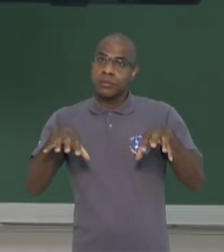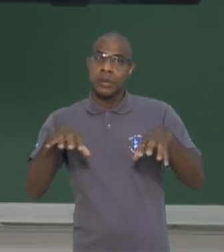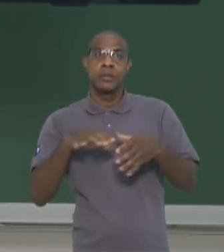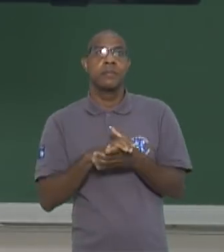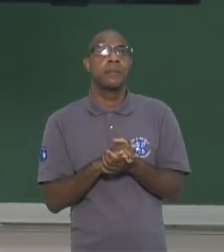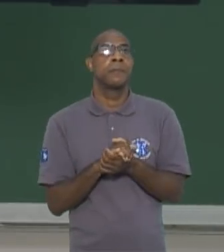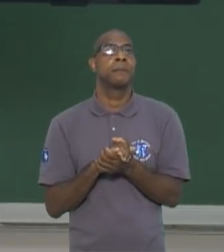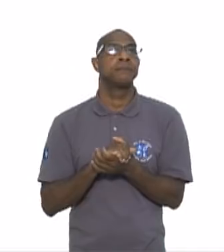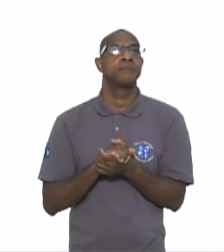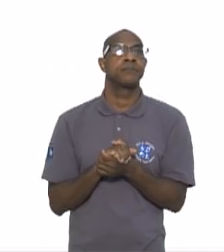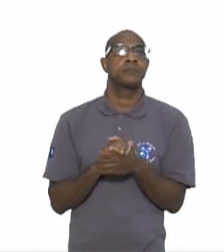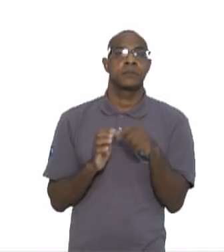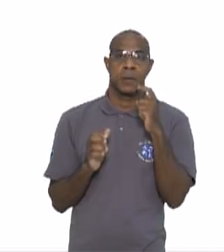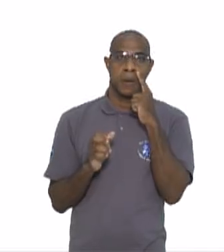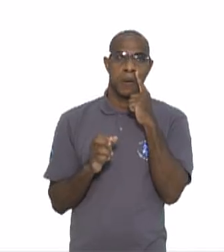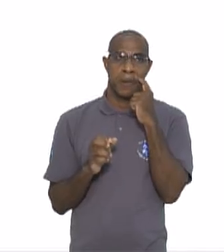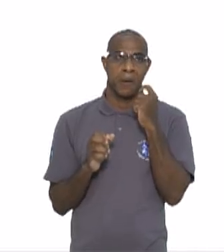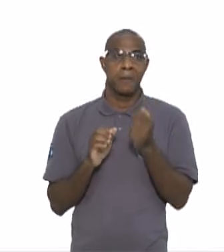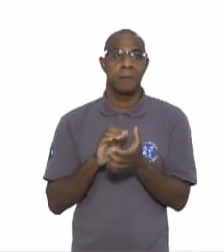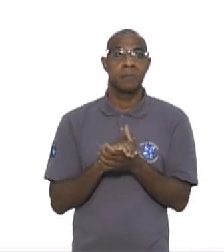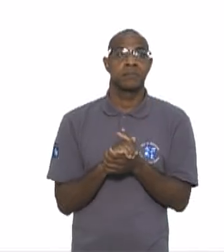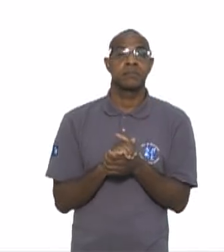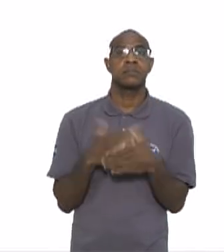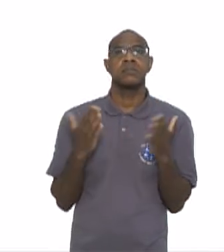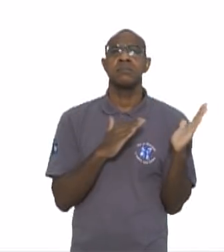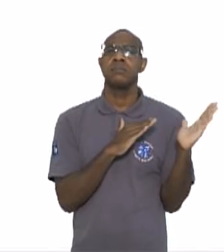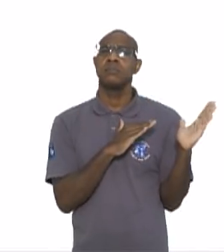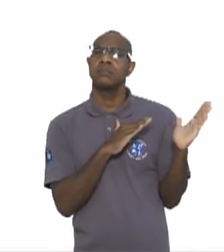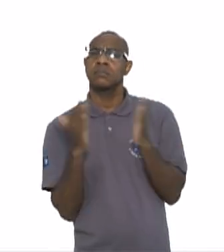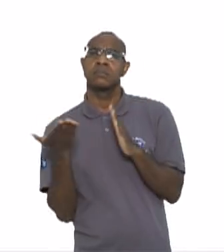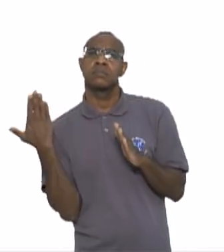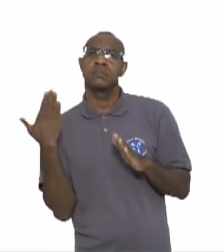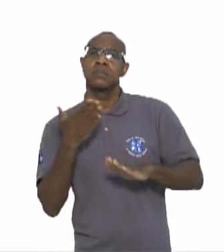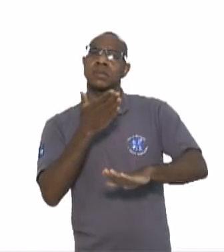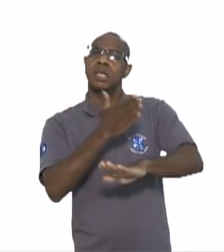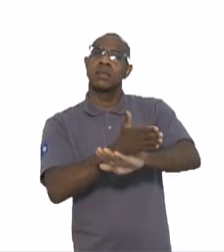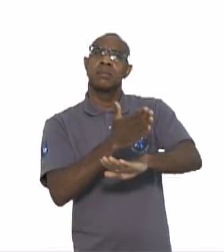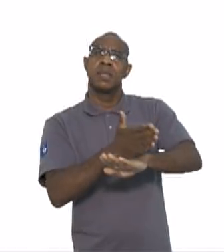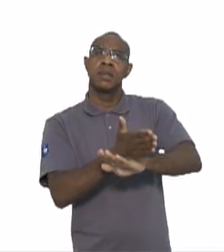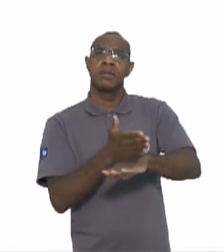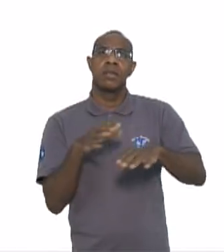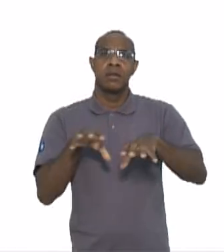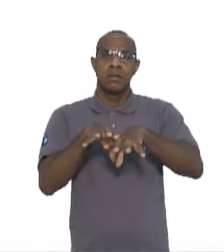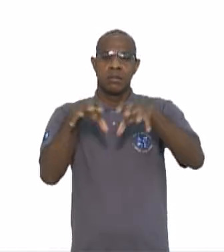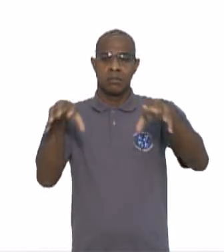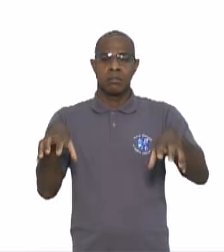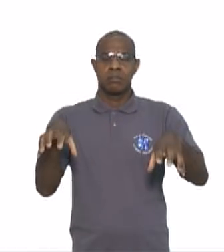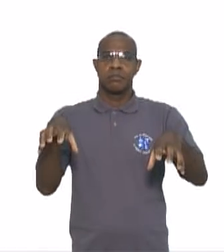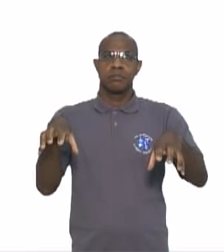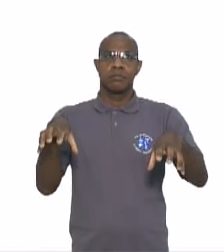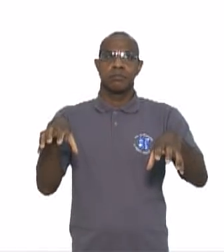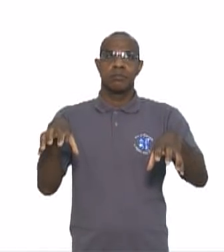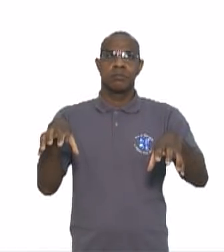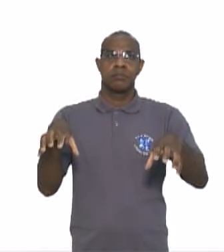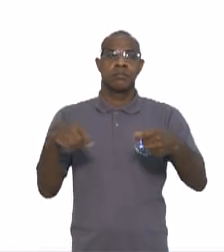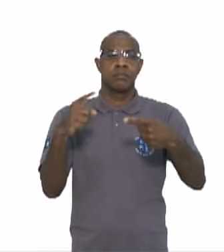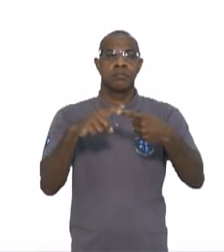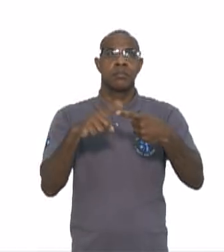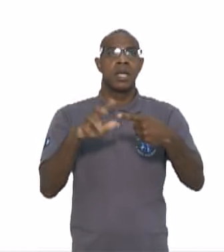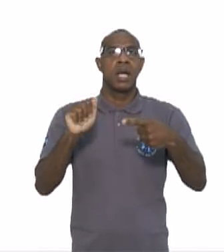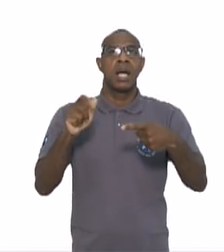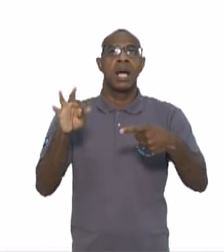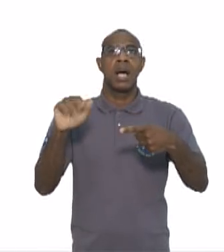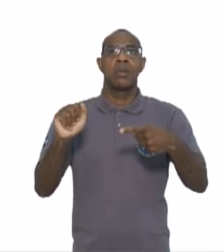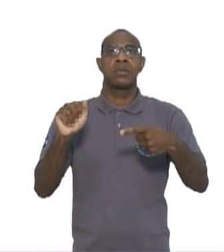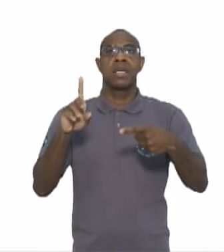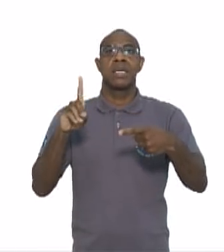melhor isso. O período conhecido como Idade Média, costumeiramente é dividido em dois. Alta Idade Média, que é o que a